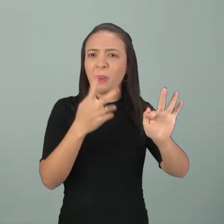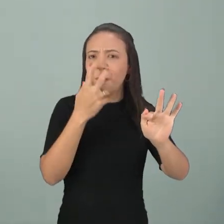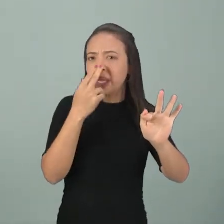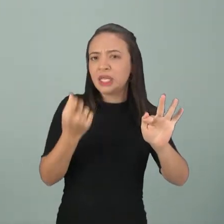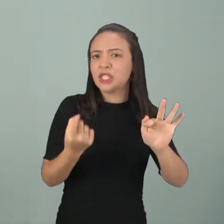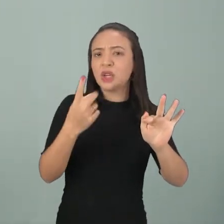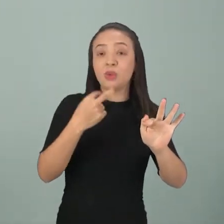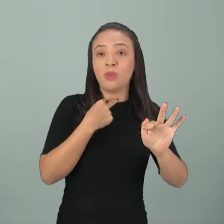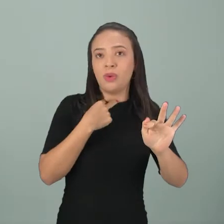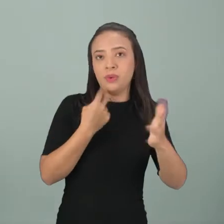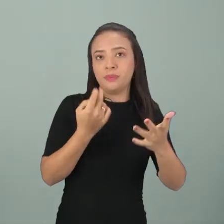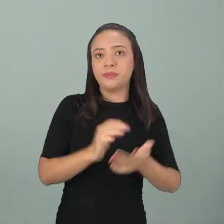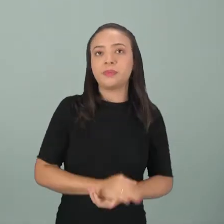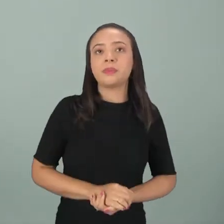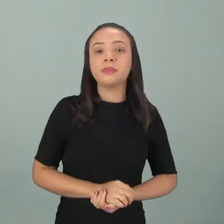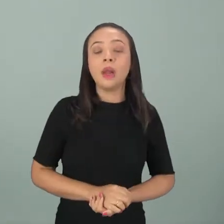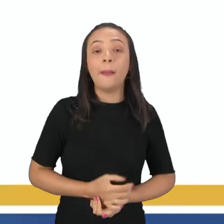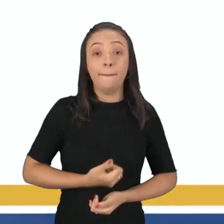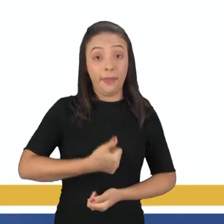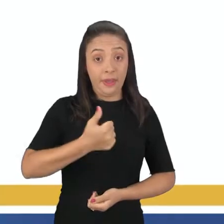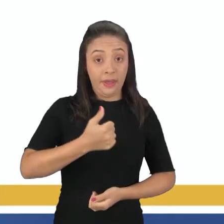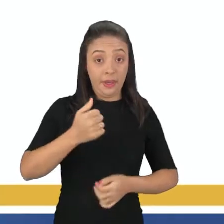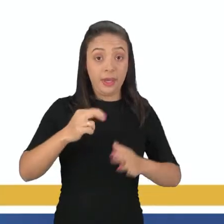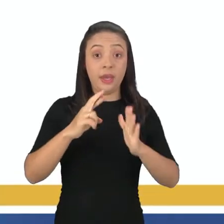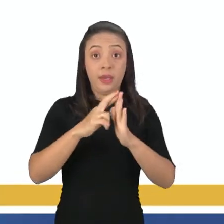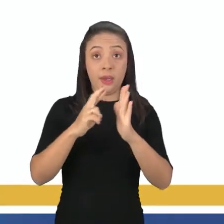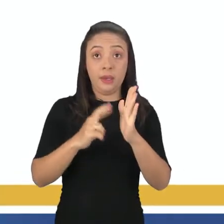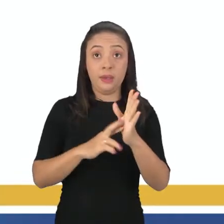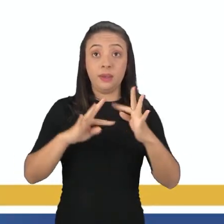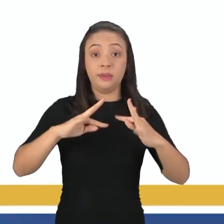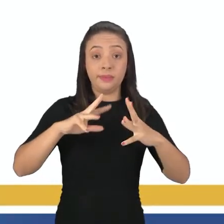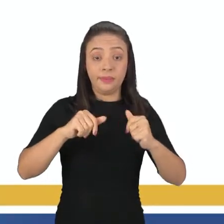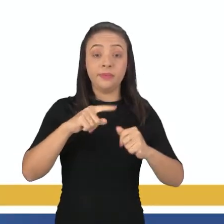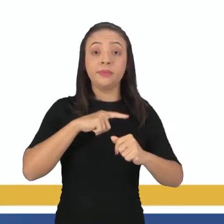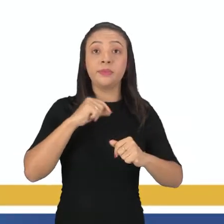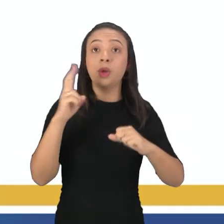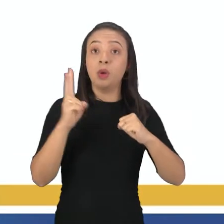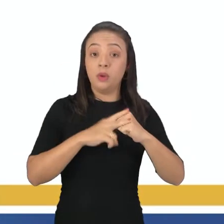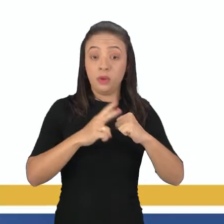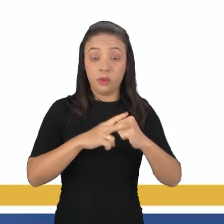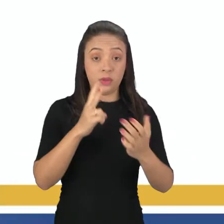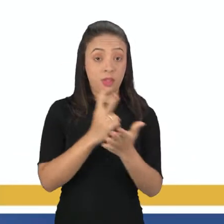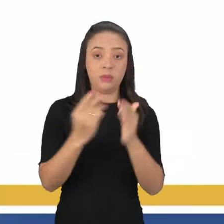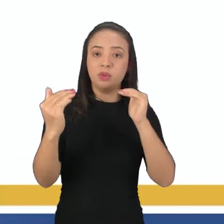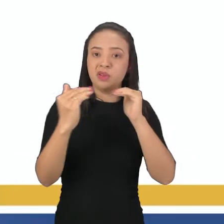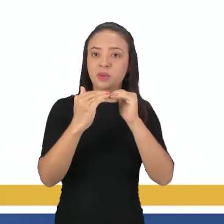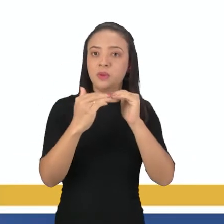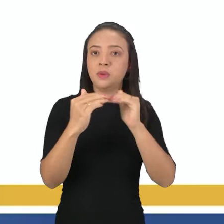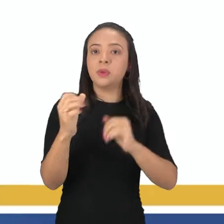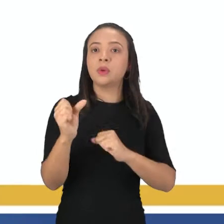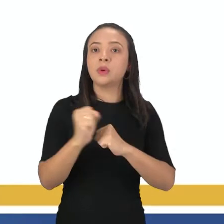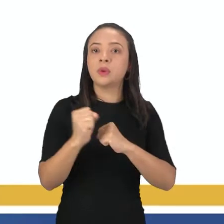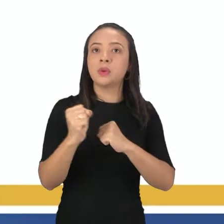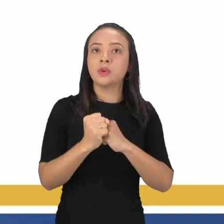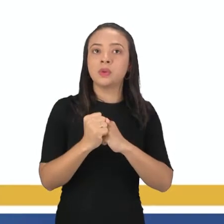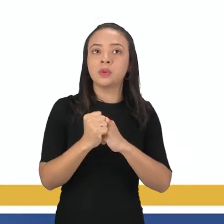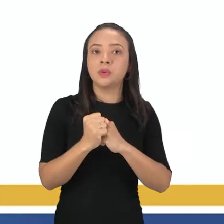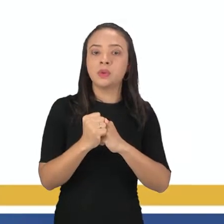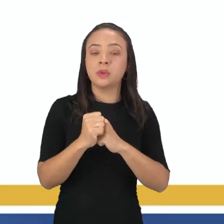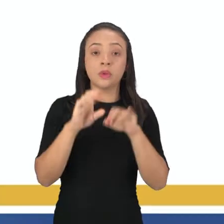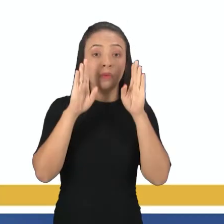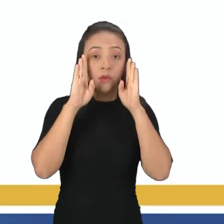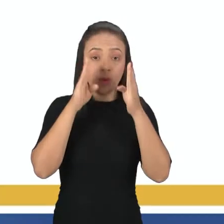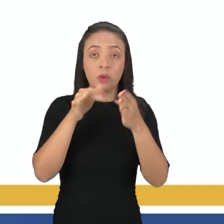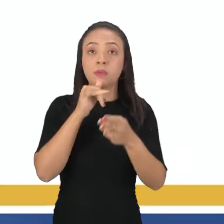estranha. Então, na primeira regra geral, nós vamos ter o quê? Que o verbo vai concordar com o sujeito a que está se